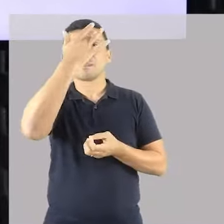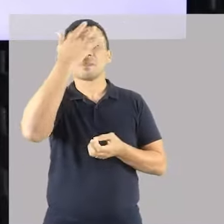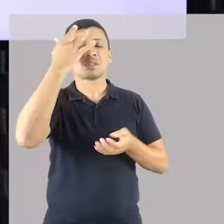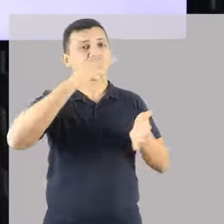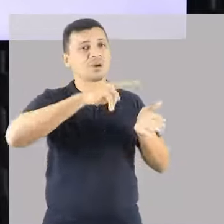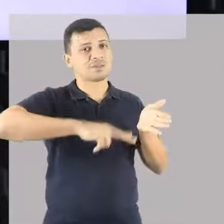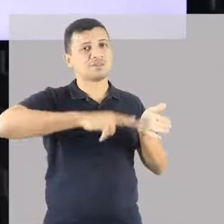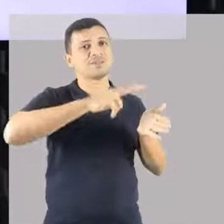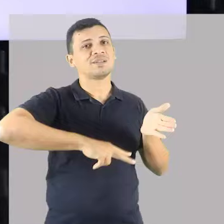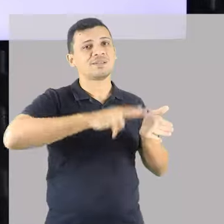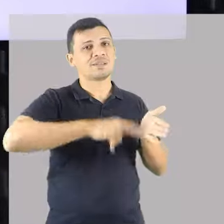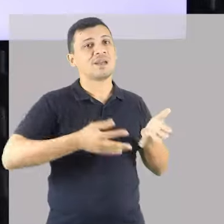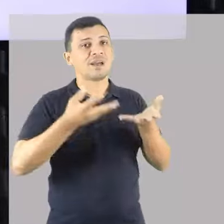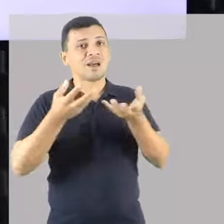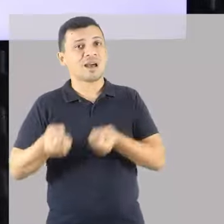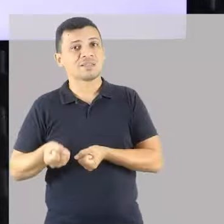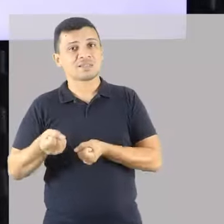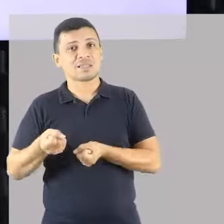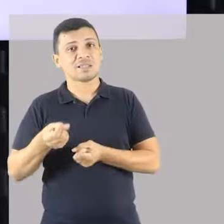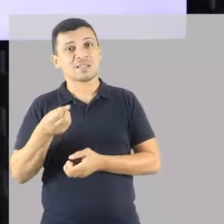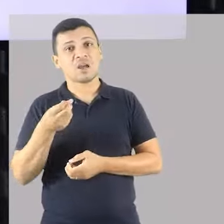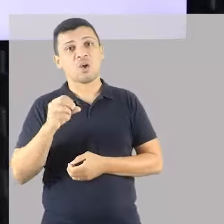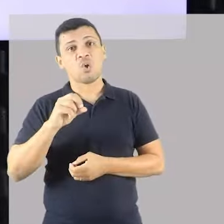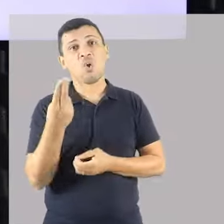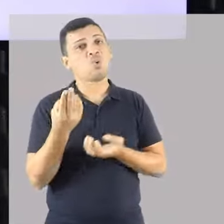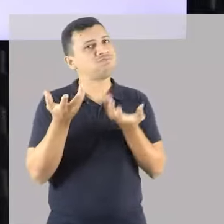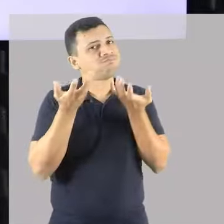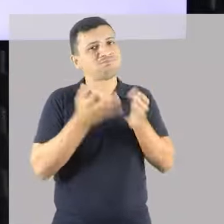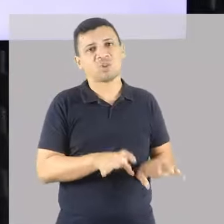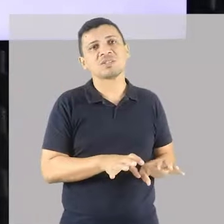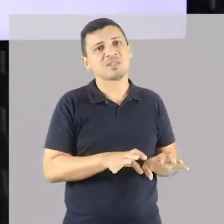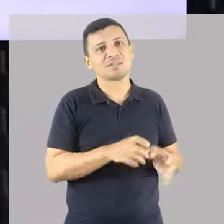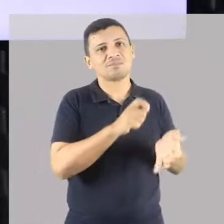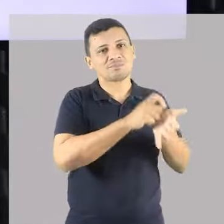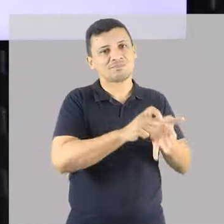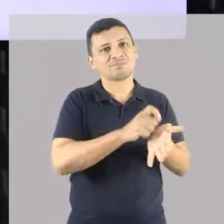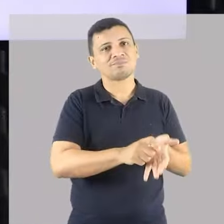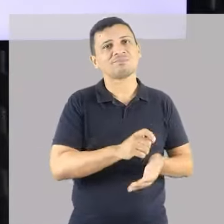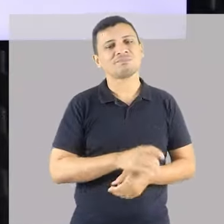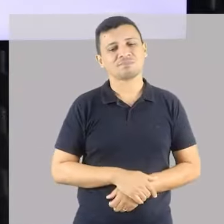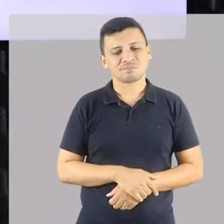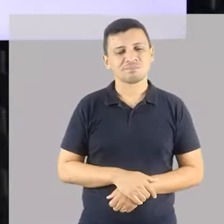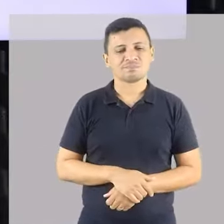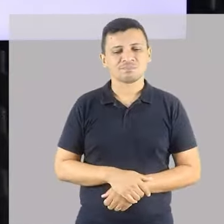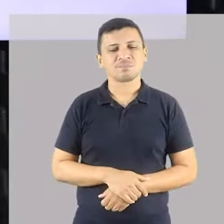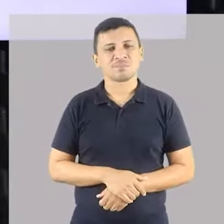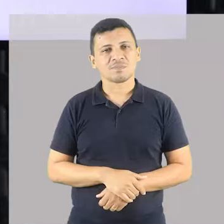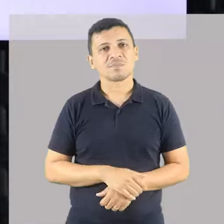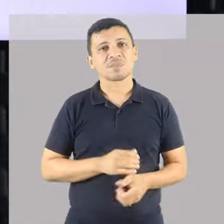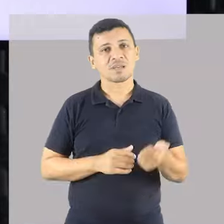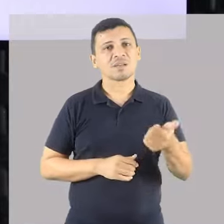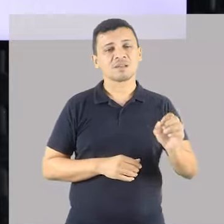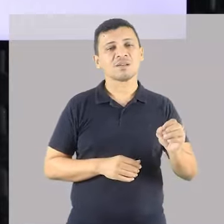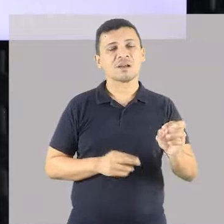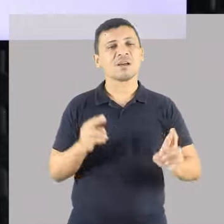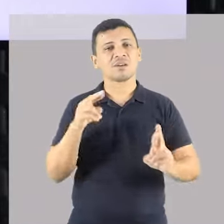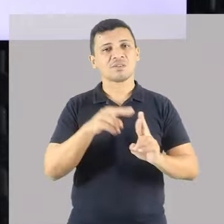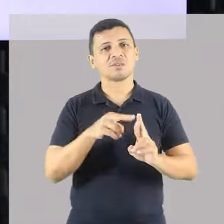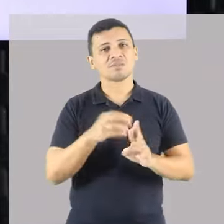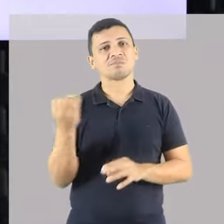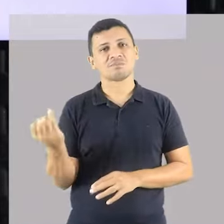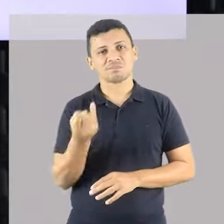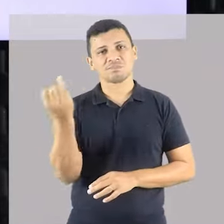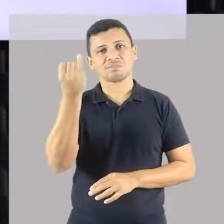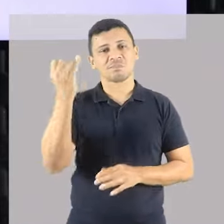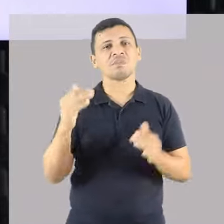leitor o leitor aceita ou não aquilo que o autor escreveu né então são dois duas referências dois fatores que